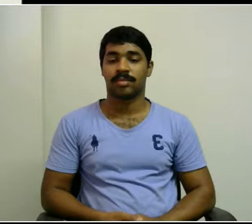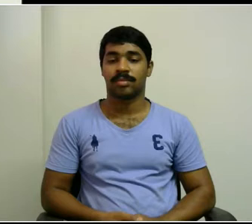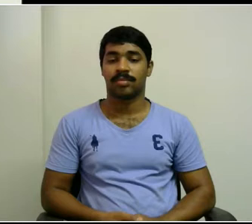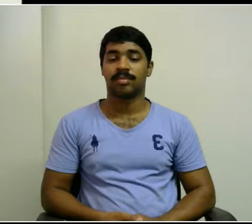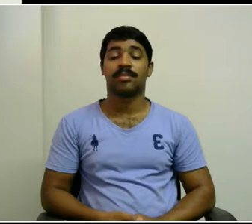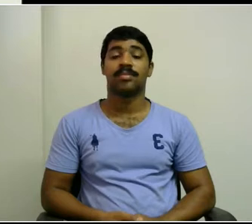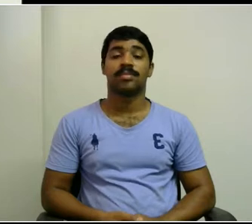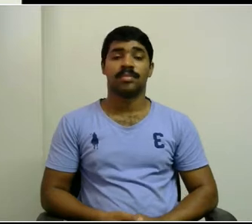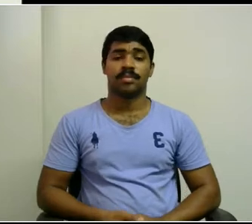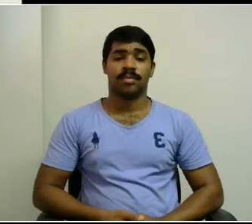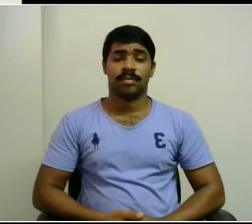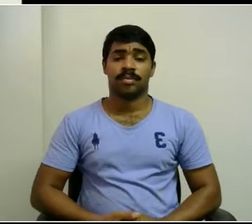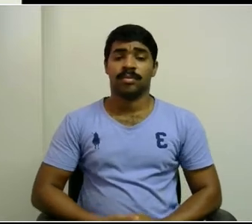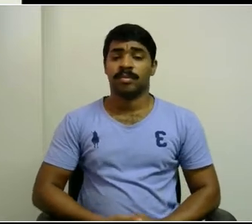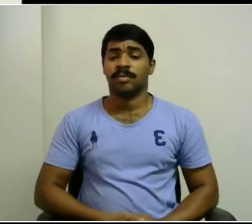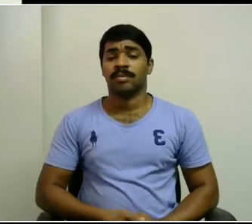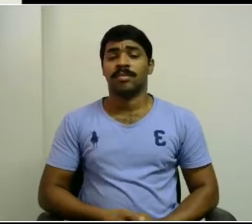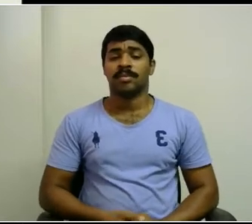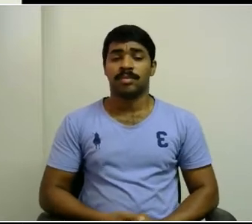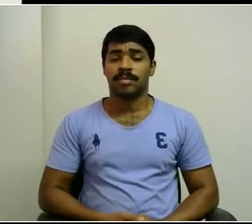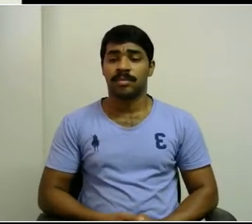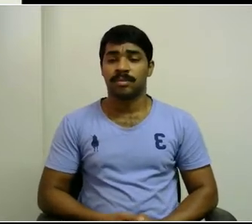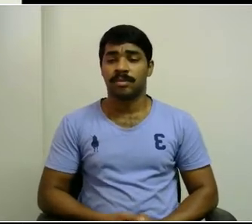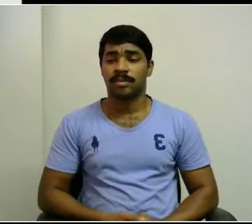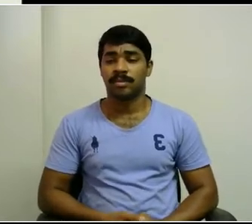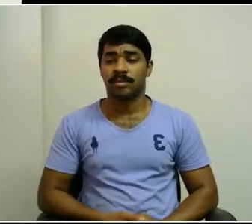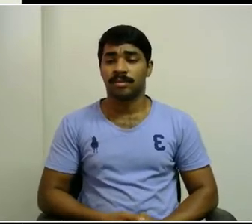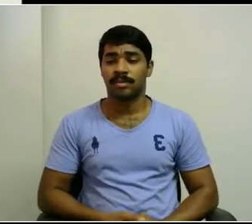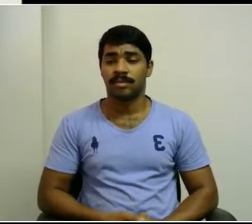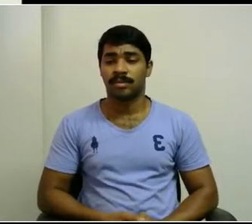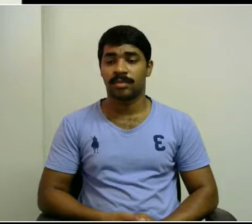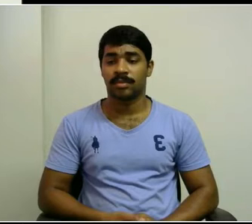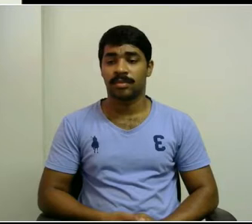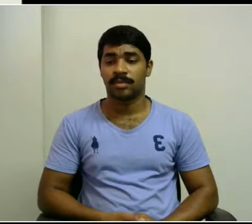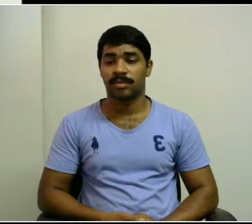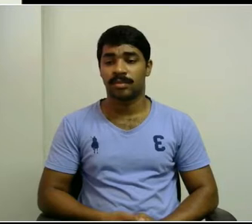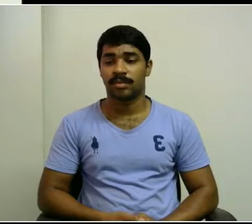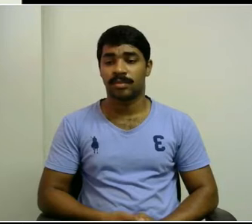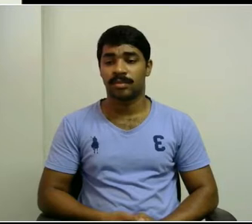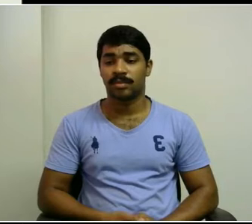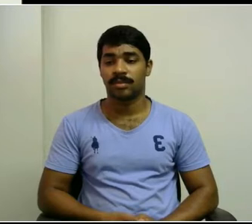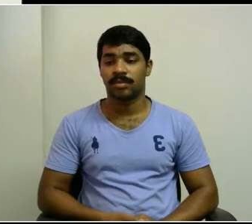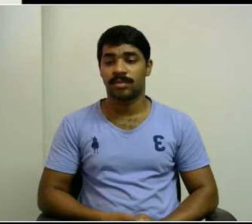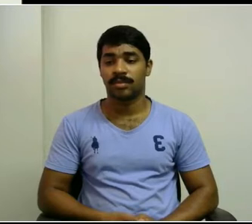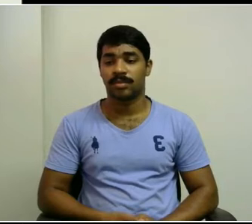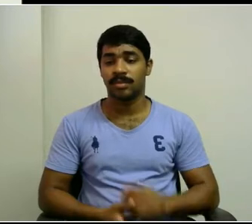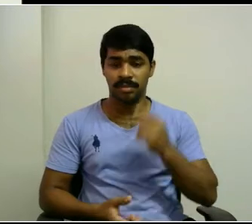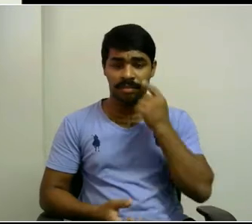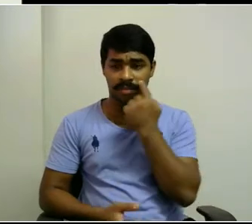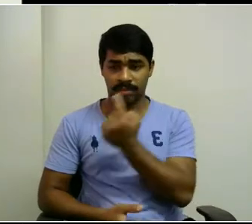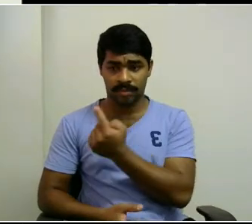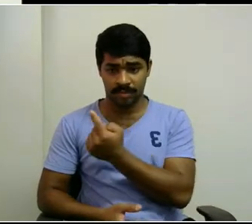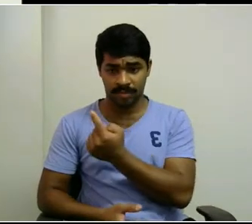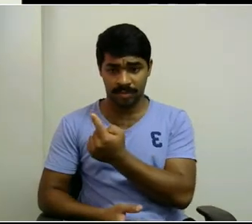Tá? Ó, o 3 ele está dividindo todo mundo. Então, ele tem que passar para esse lado aqui, ó, multiplicando.